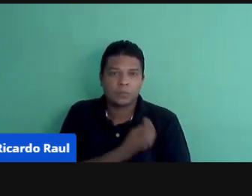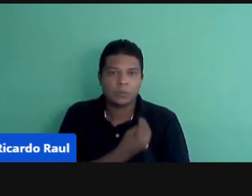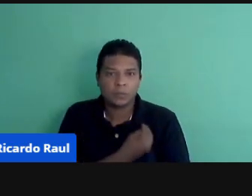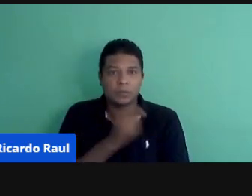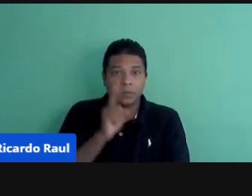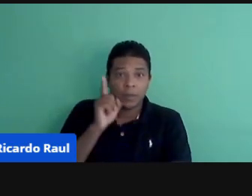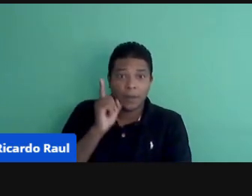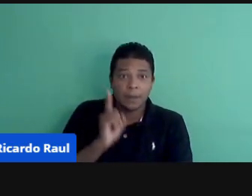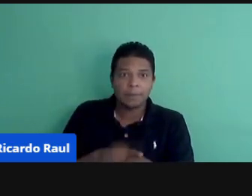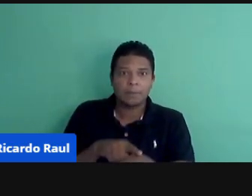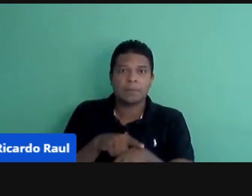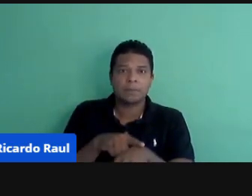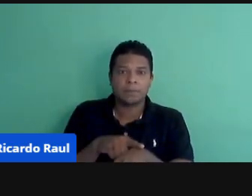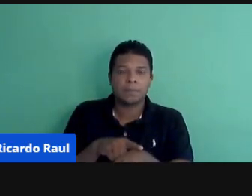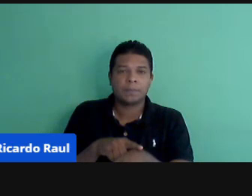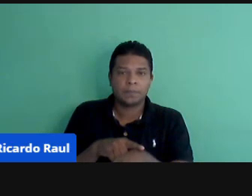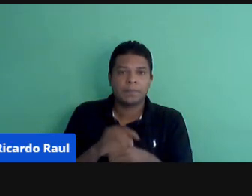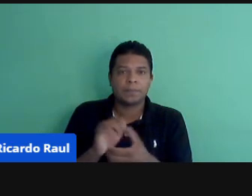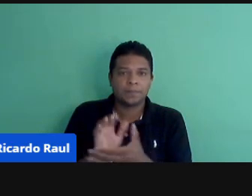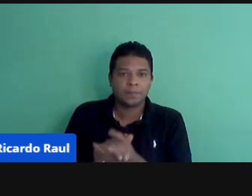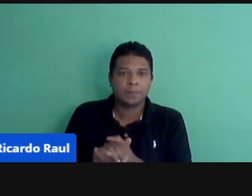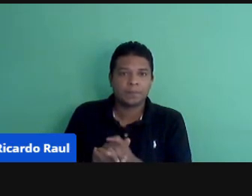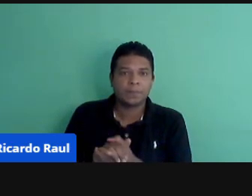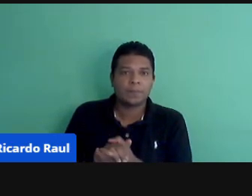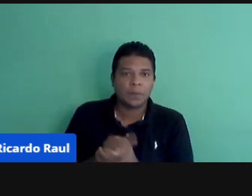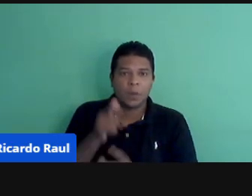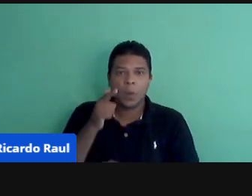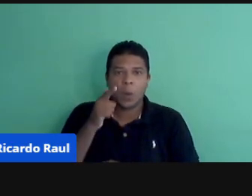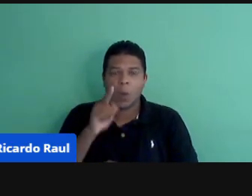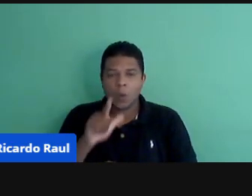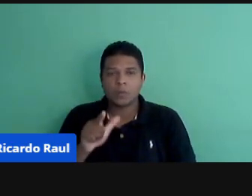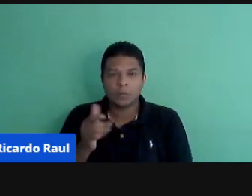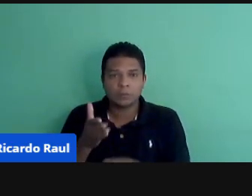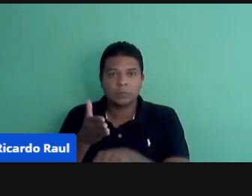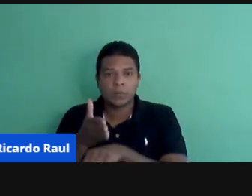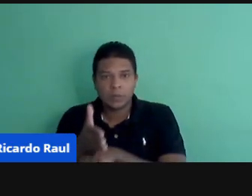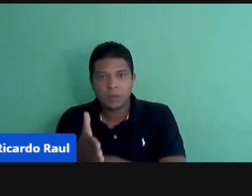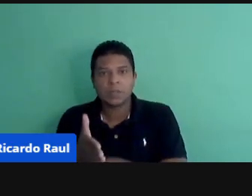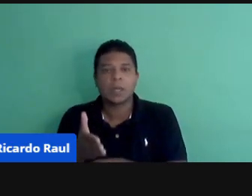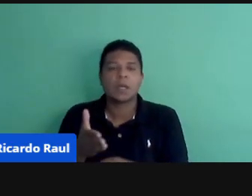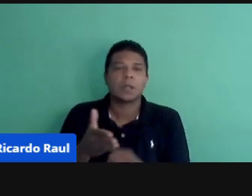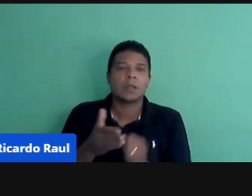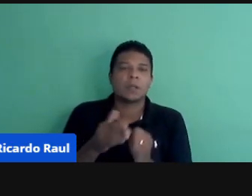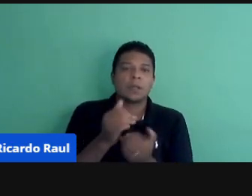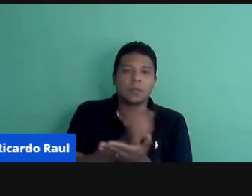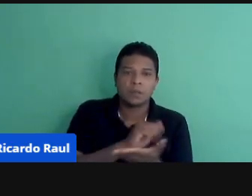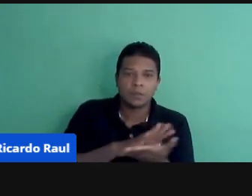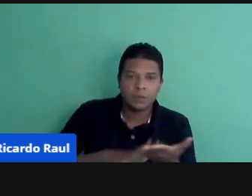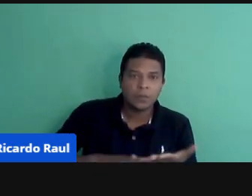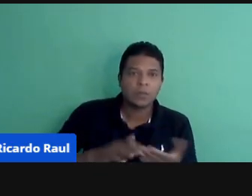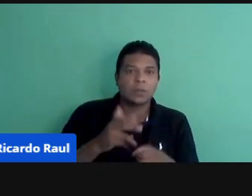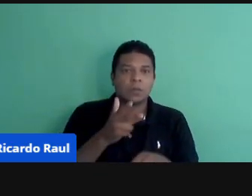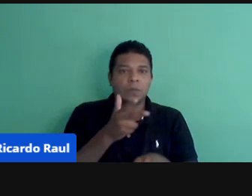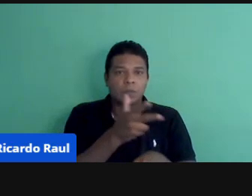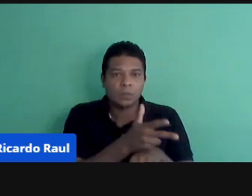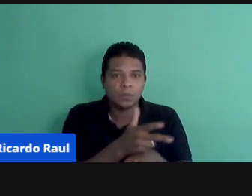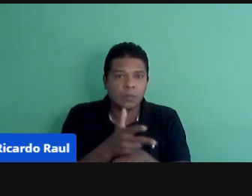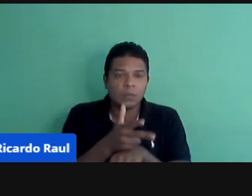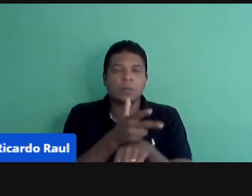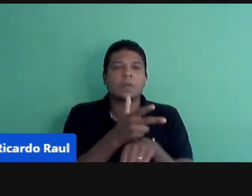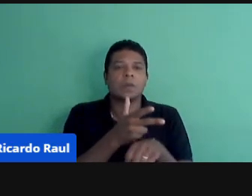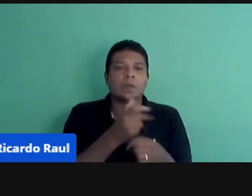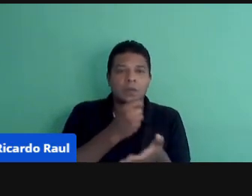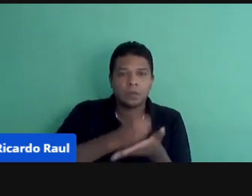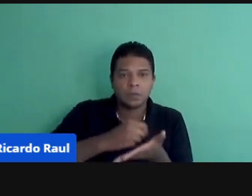real, têm sinalizado que conseguem, muitas vezes, ter acesso aos materiais, aos vídeos, às